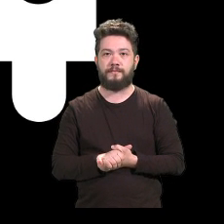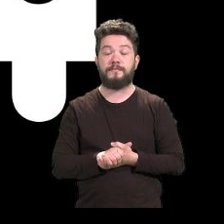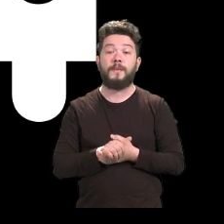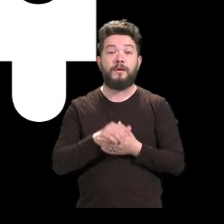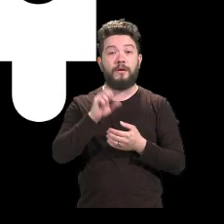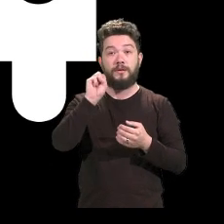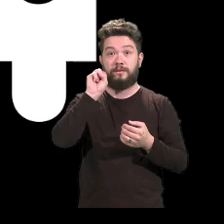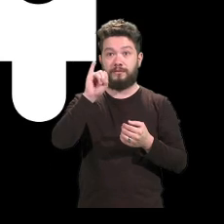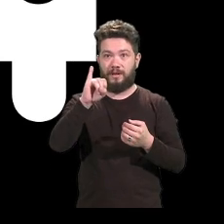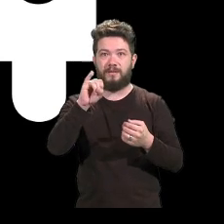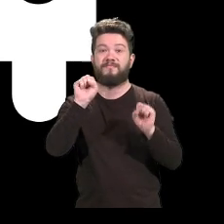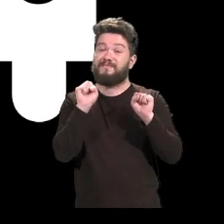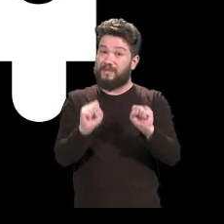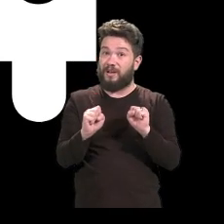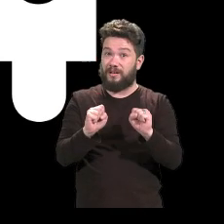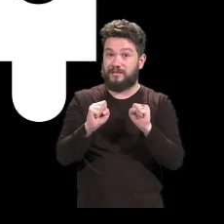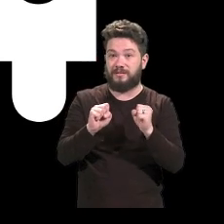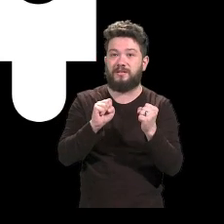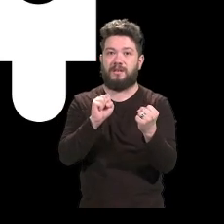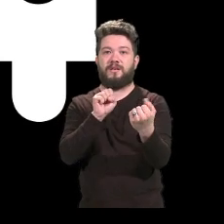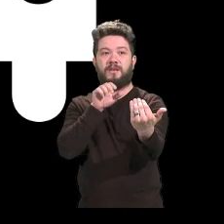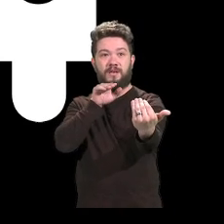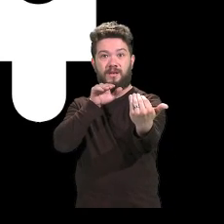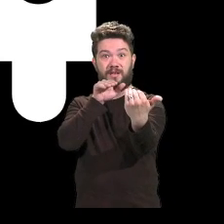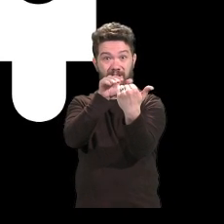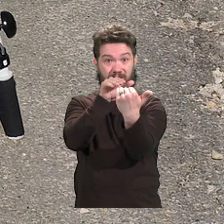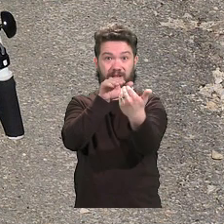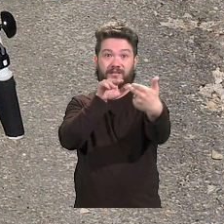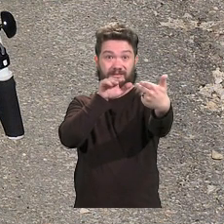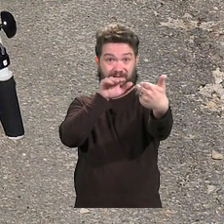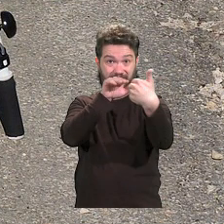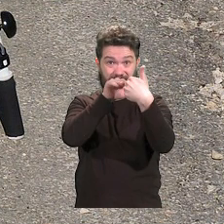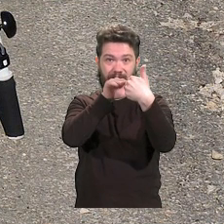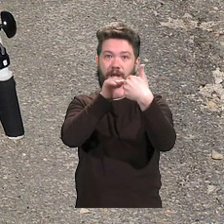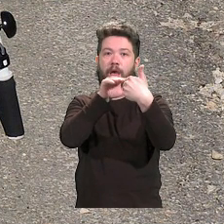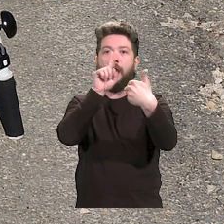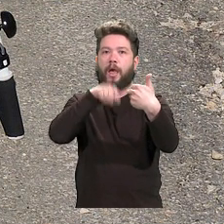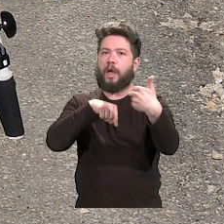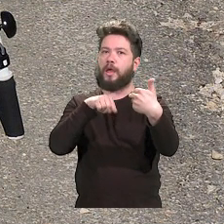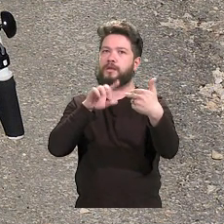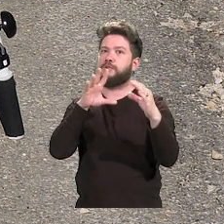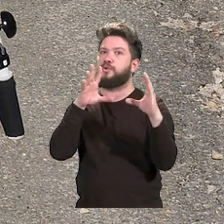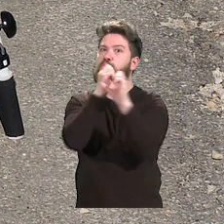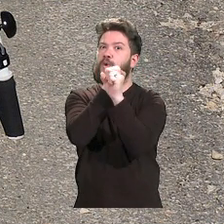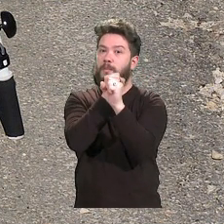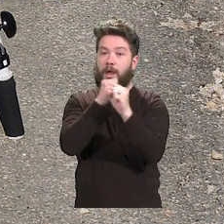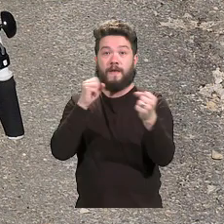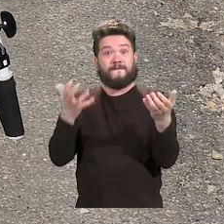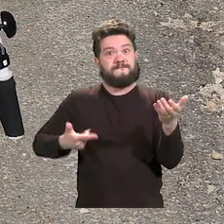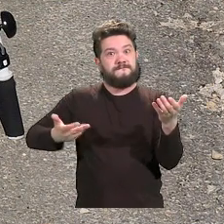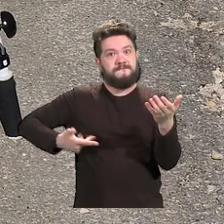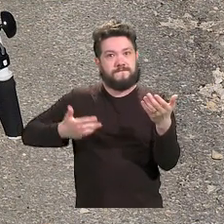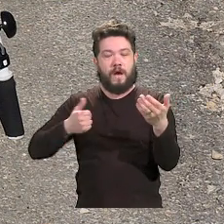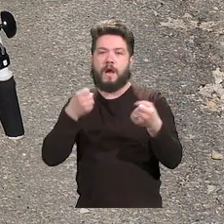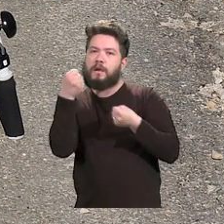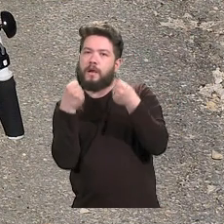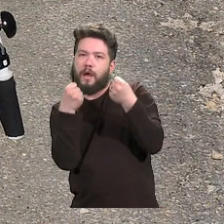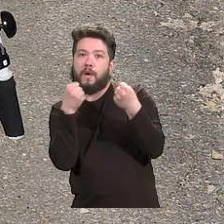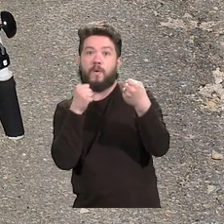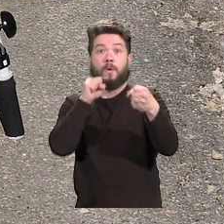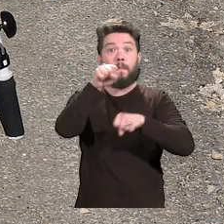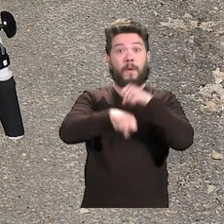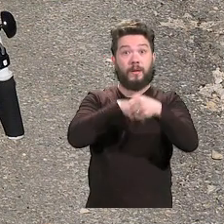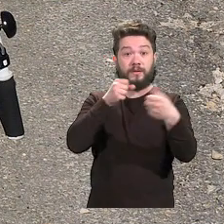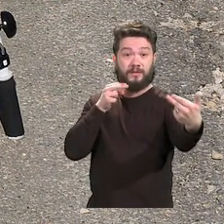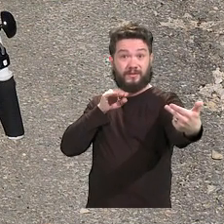disso, o impacto da colisão quando se está na contramão é a soma das velocidades dos veículos envolvidos.